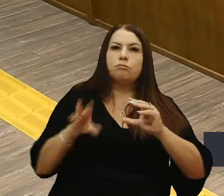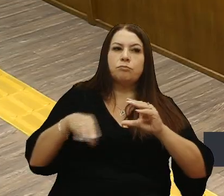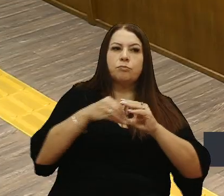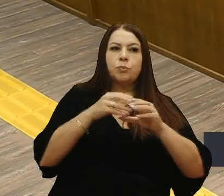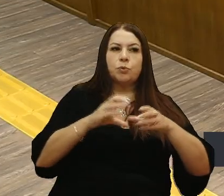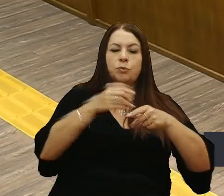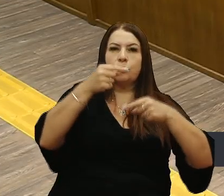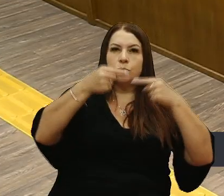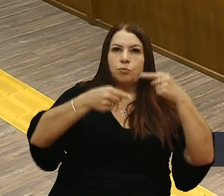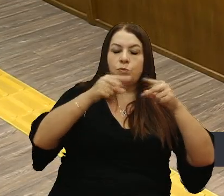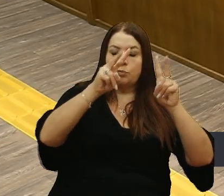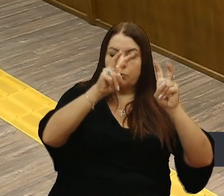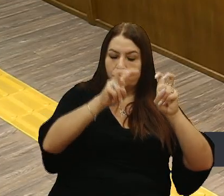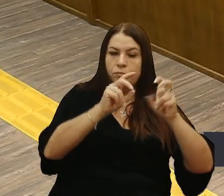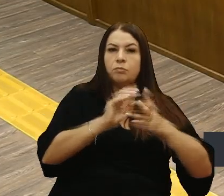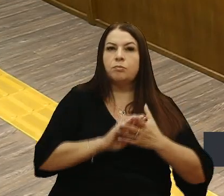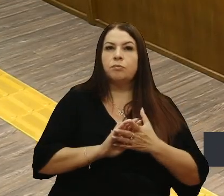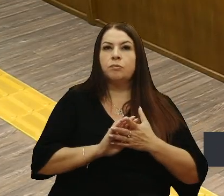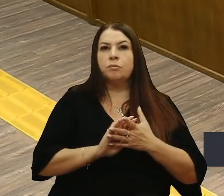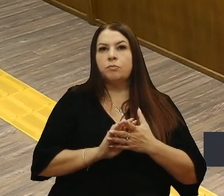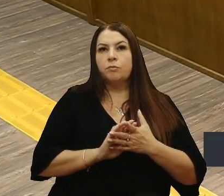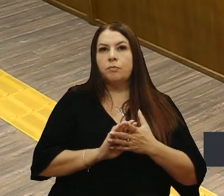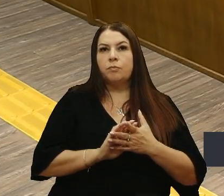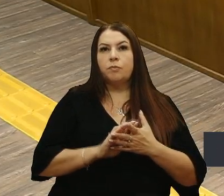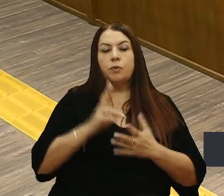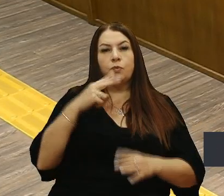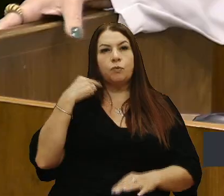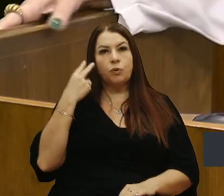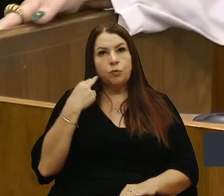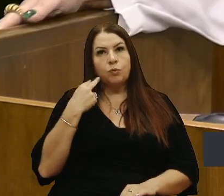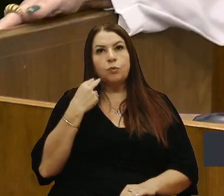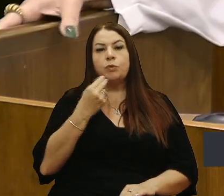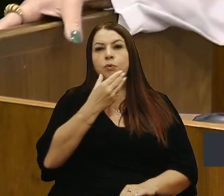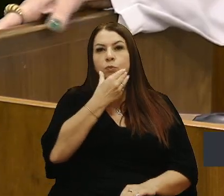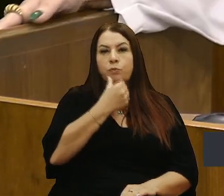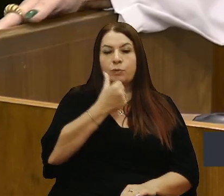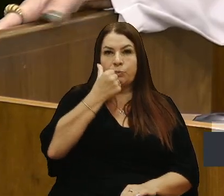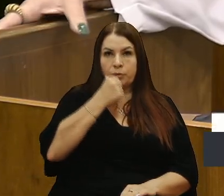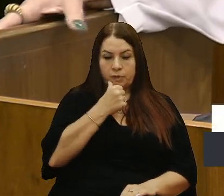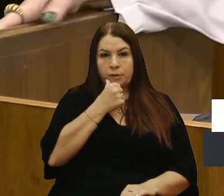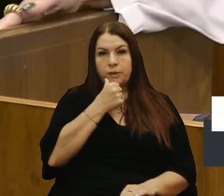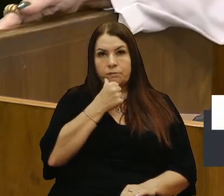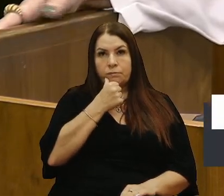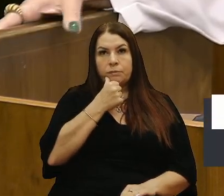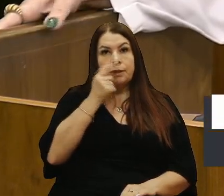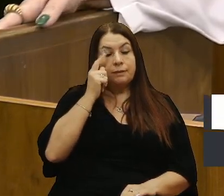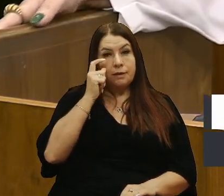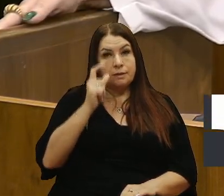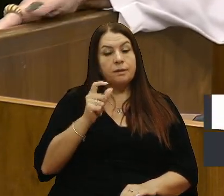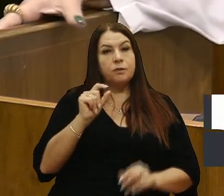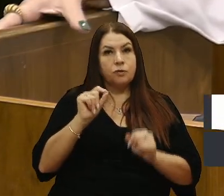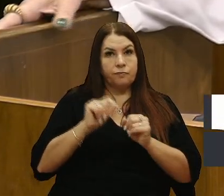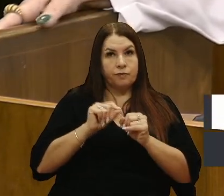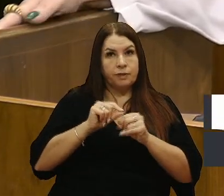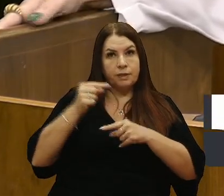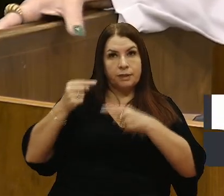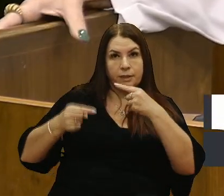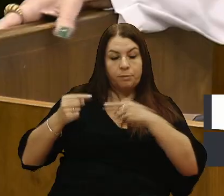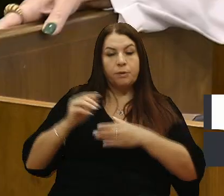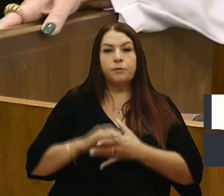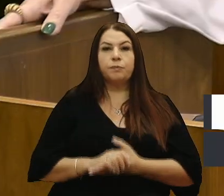essa frente com os vereadores e as vereadoras interessadas em fazer esse